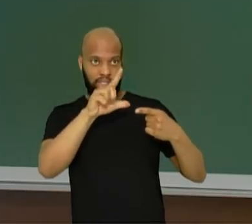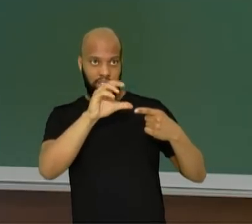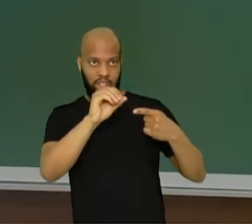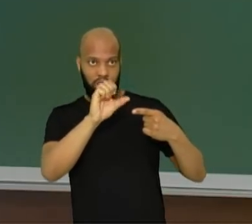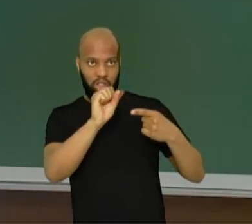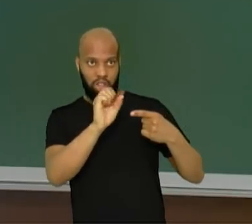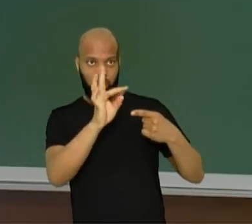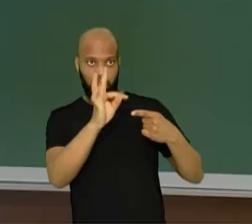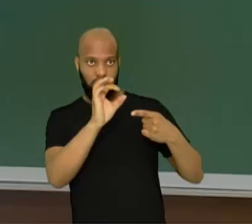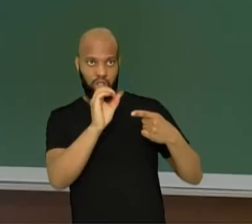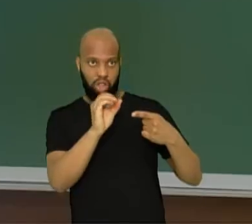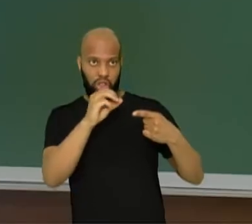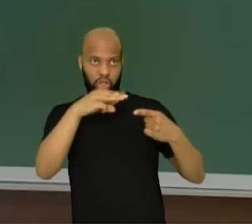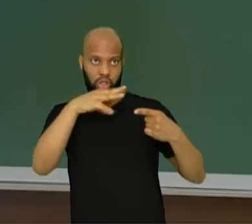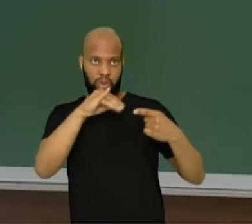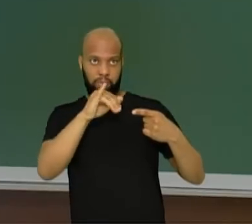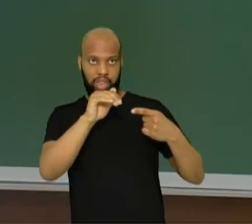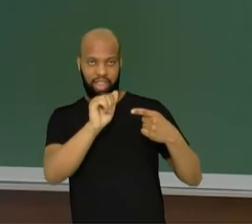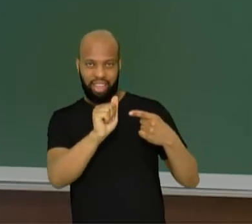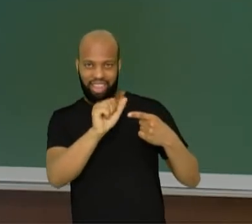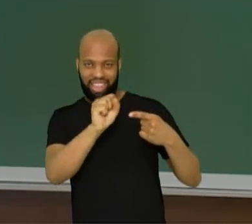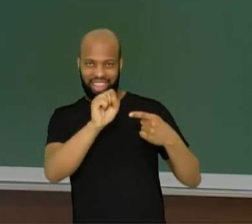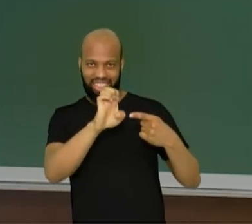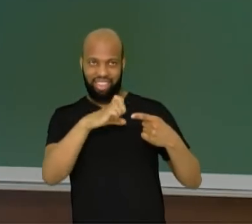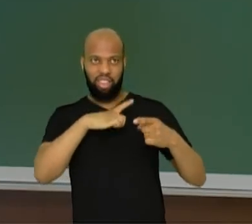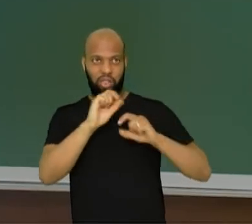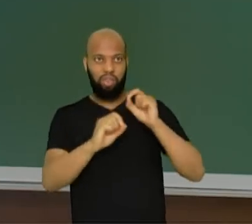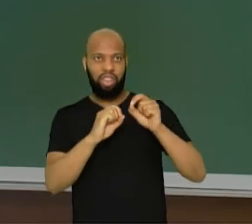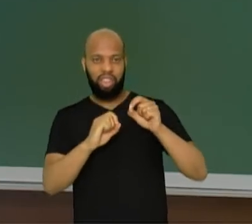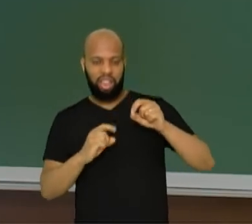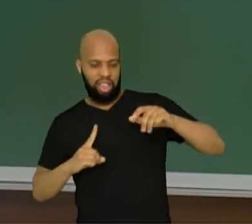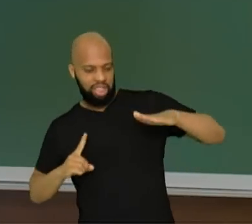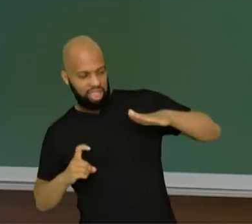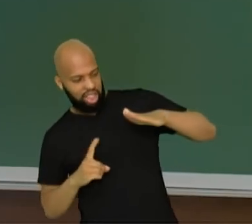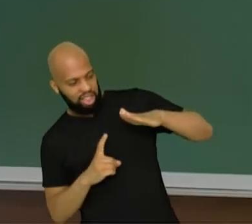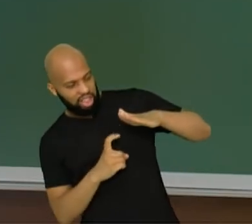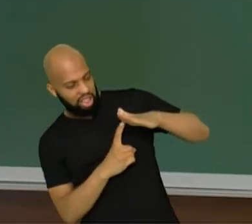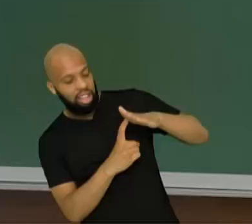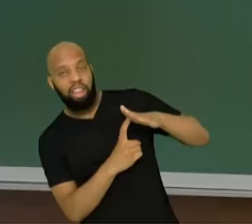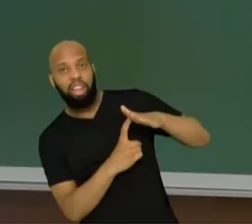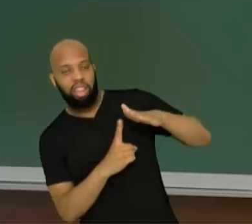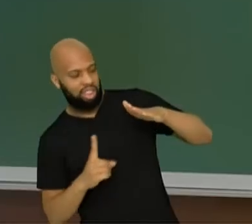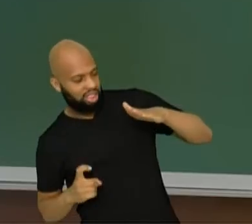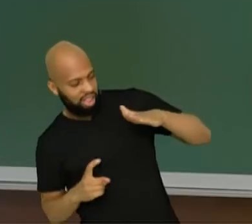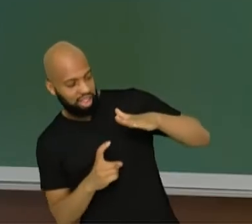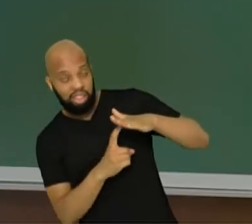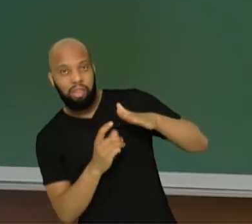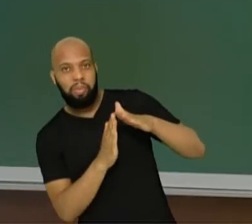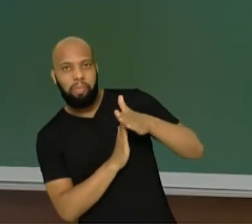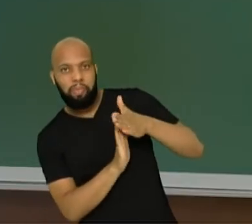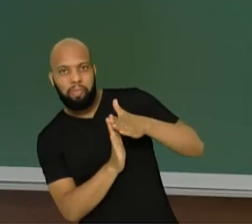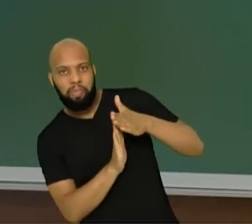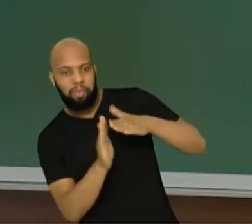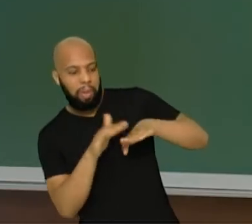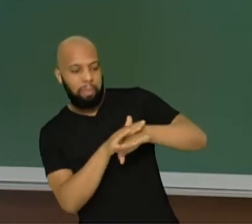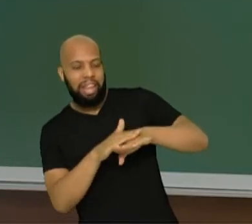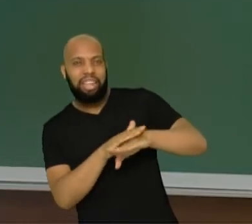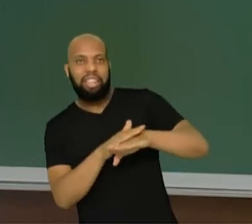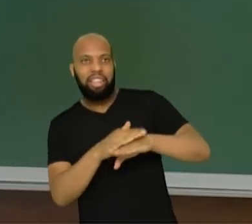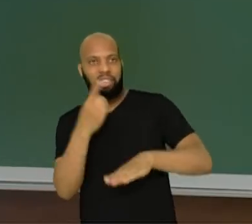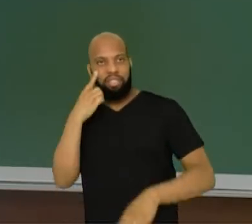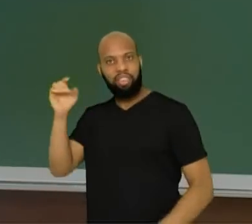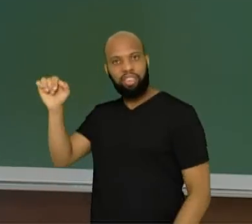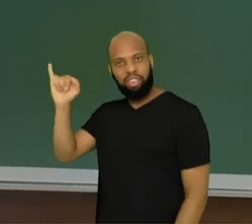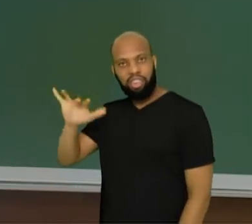doença, na ancilostomíase, já é a larva que penetra no nosso corpo. E aqui a gente tem uma imagem desse